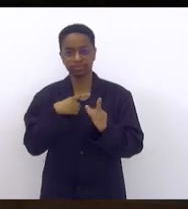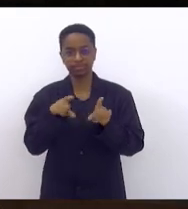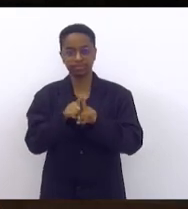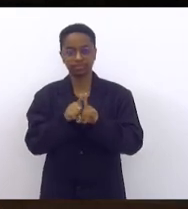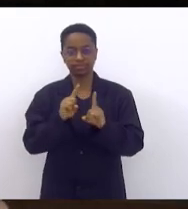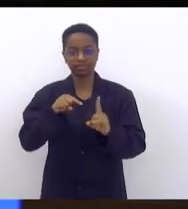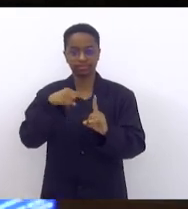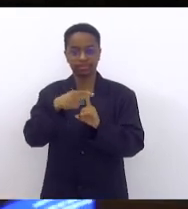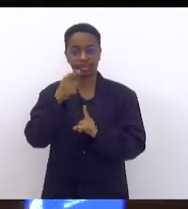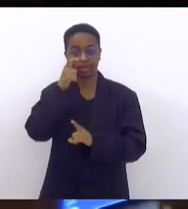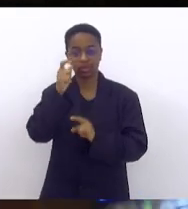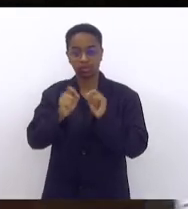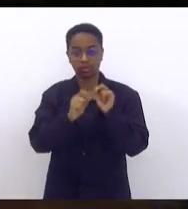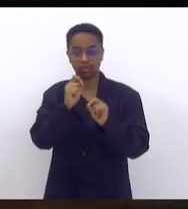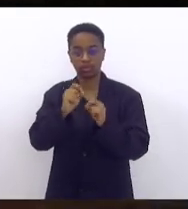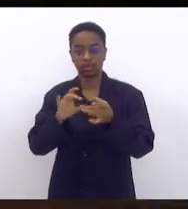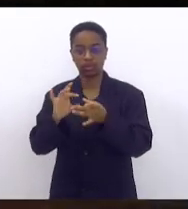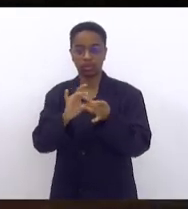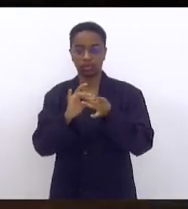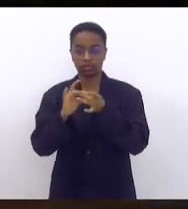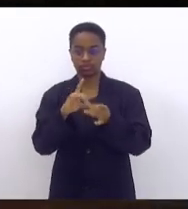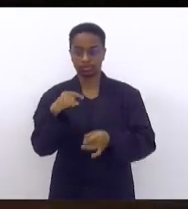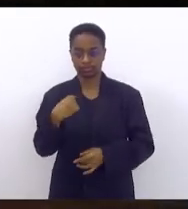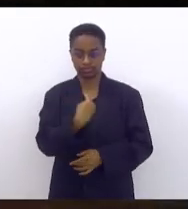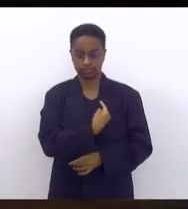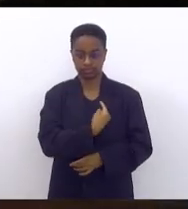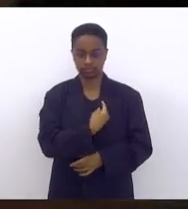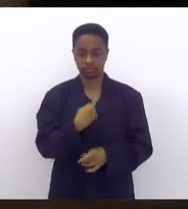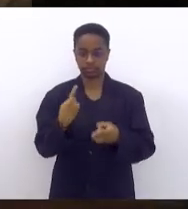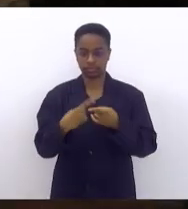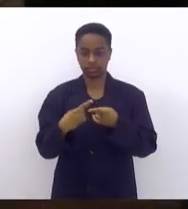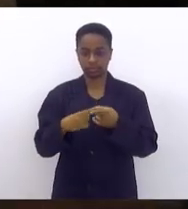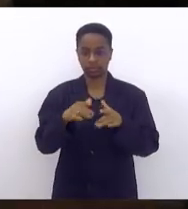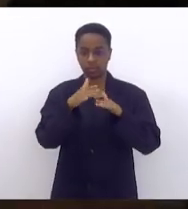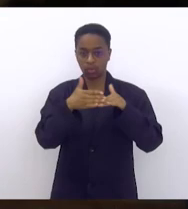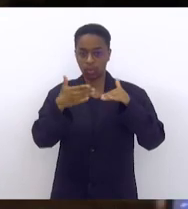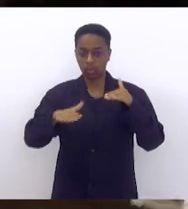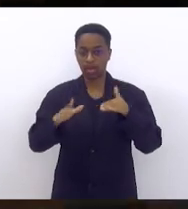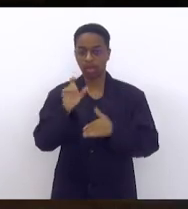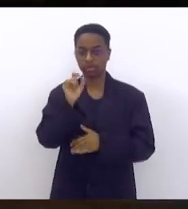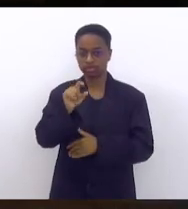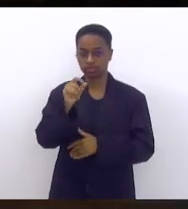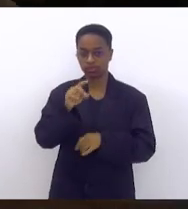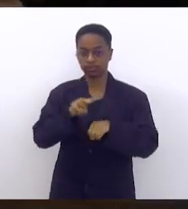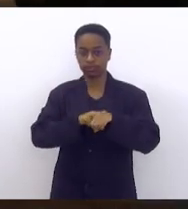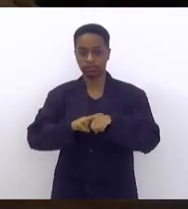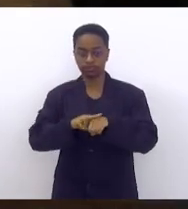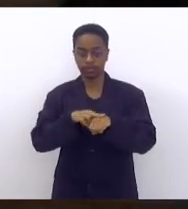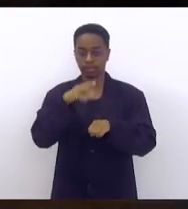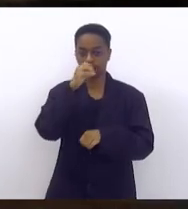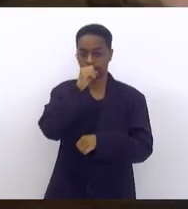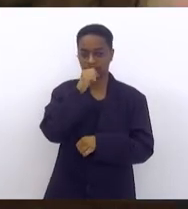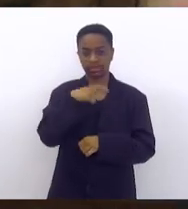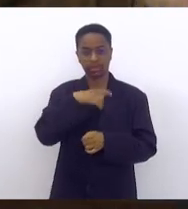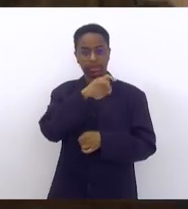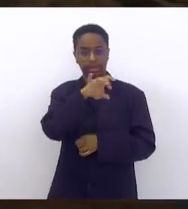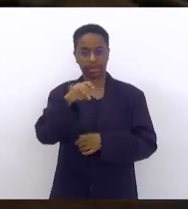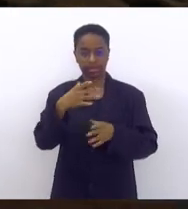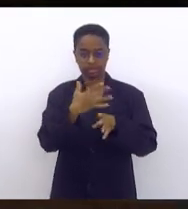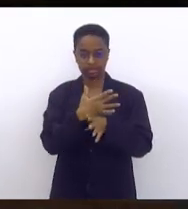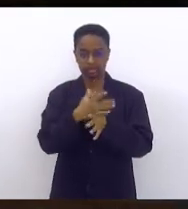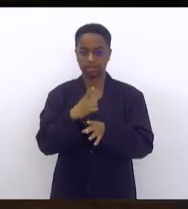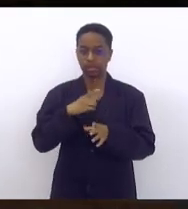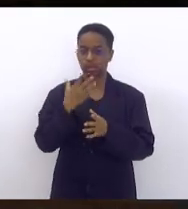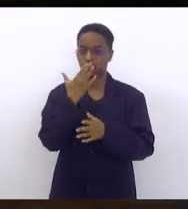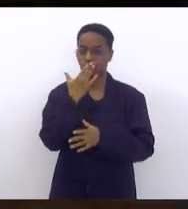seguinte: ela nos unifica a todos. A onda azul, a onda verde, a onda cor de laranja, que cada cidade, a gente